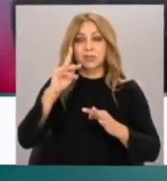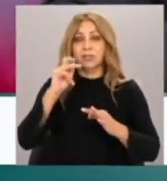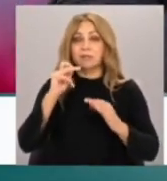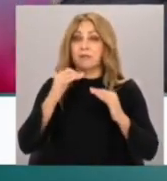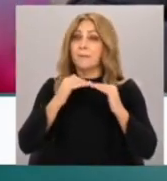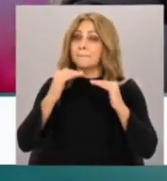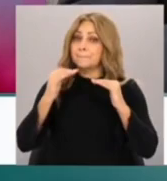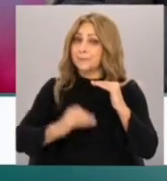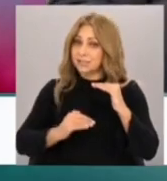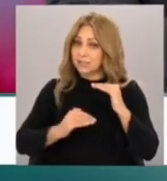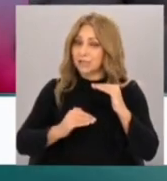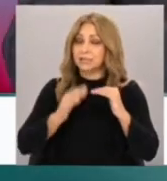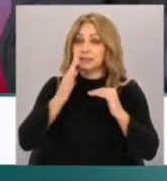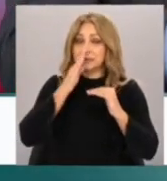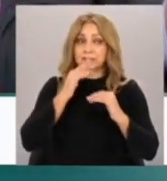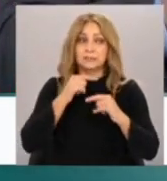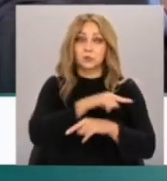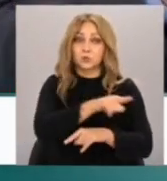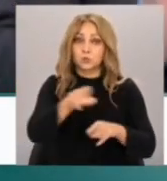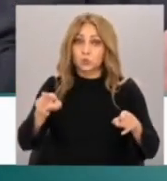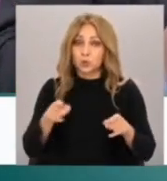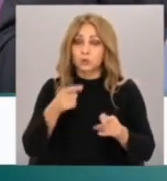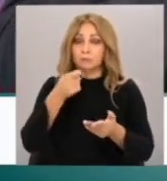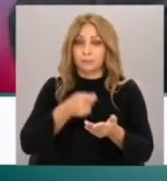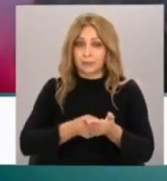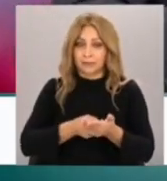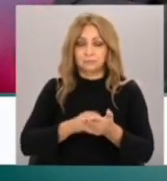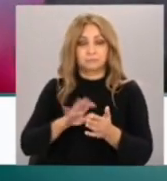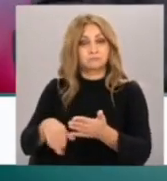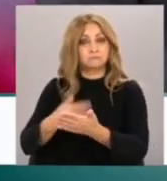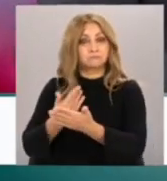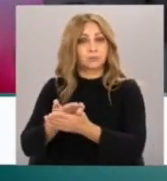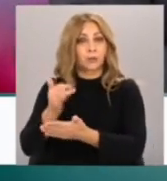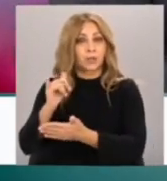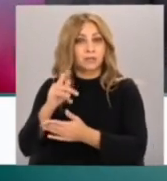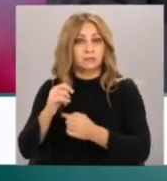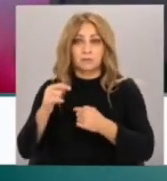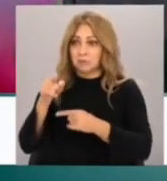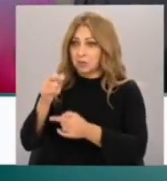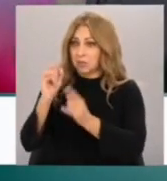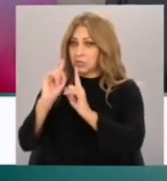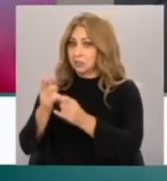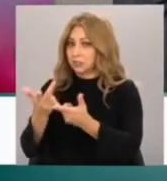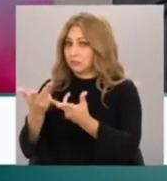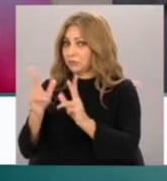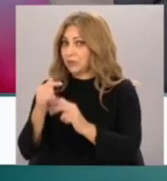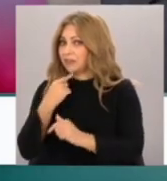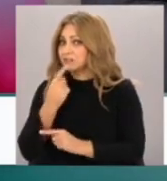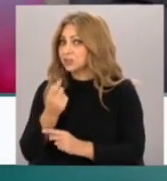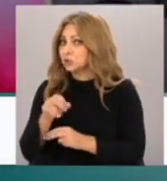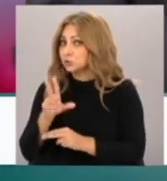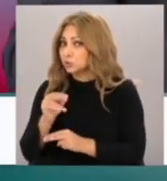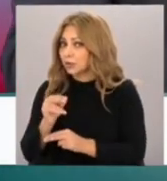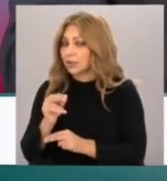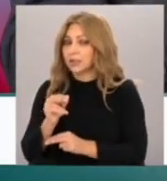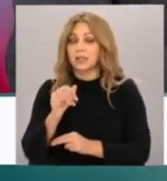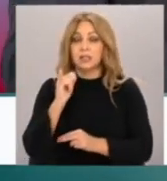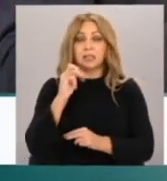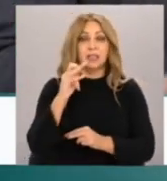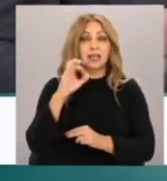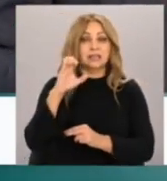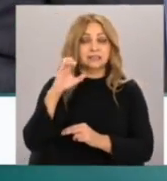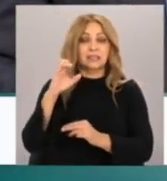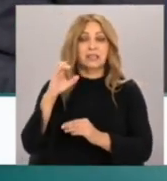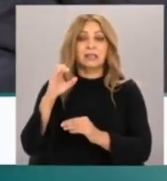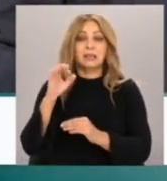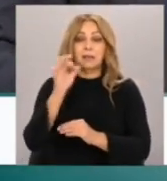claramente se todos pagarem Essas são propostas do livro e nunca soube da iniciativa Liberal a taxa de Rc mínimo global